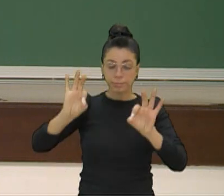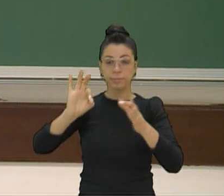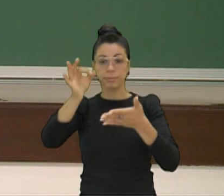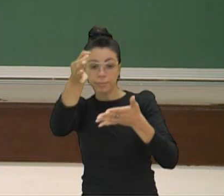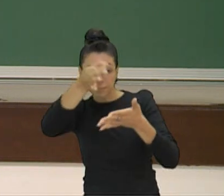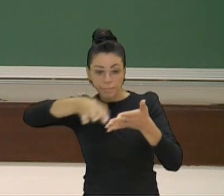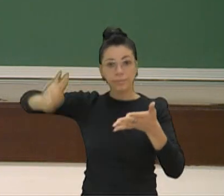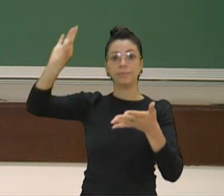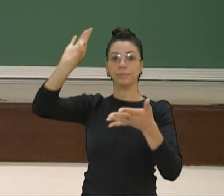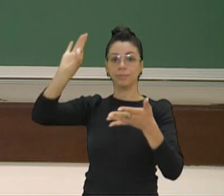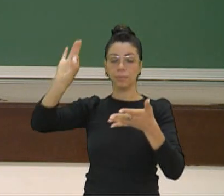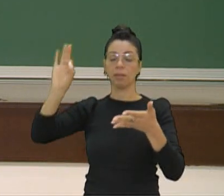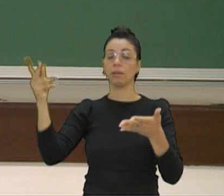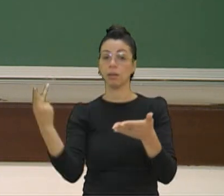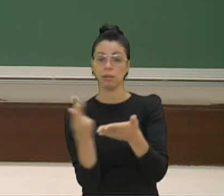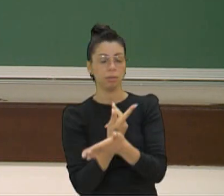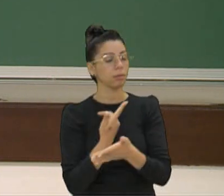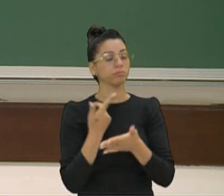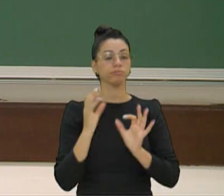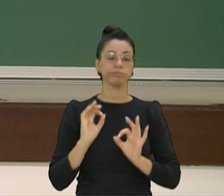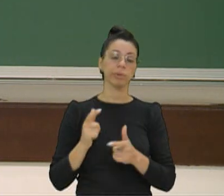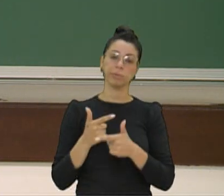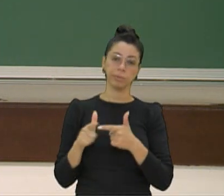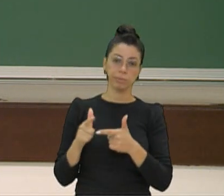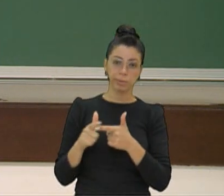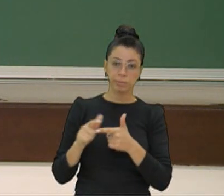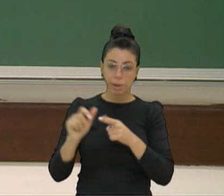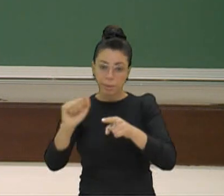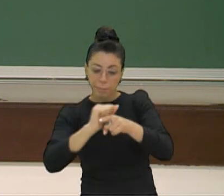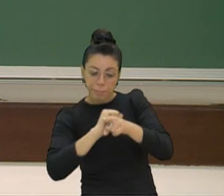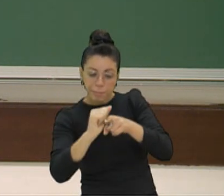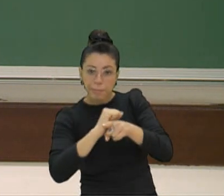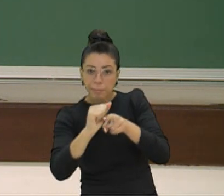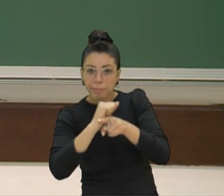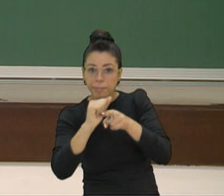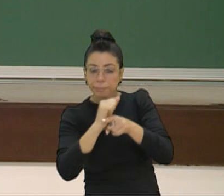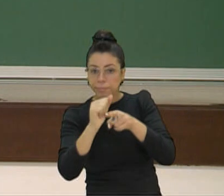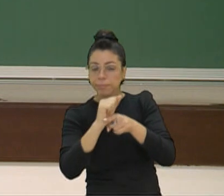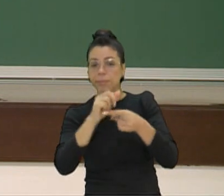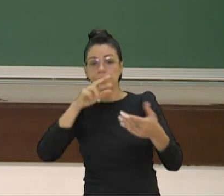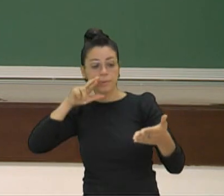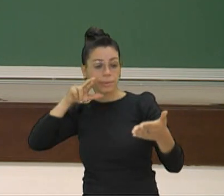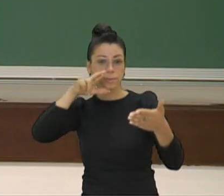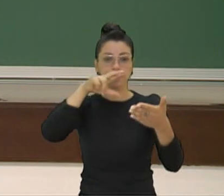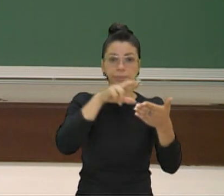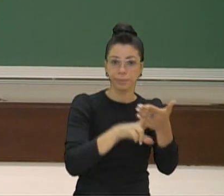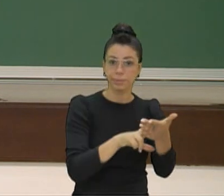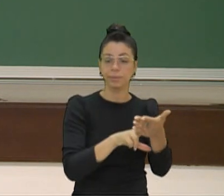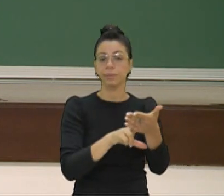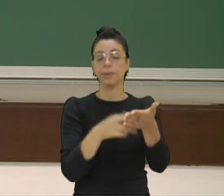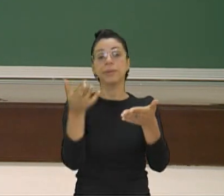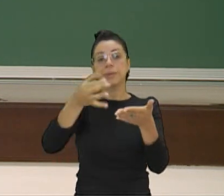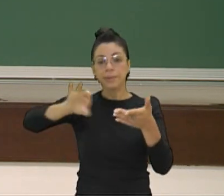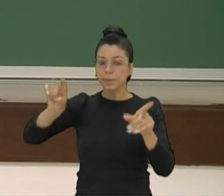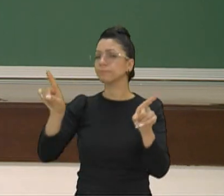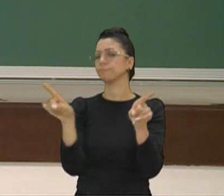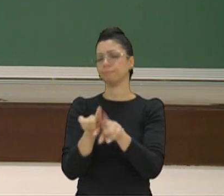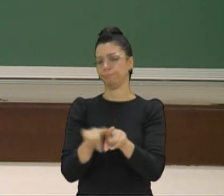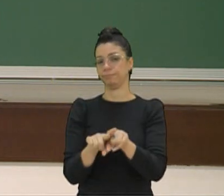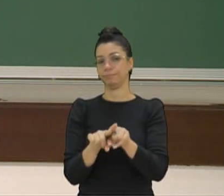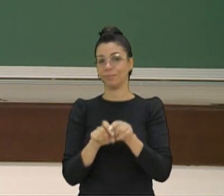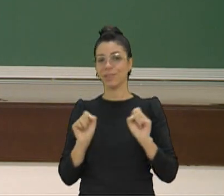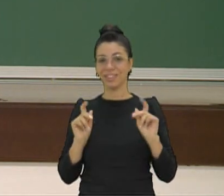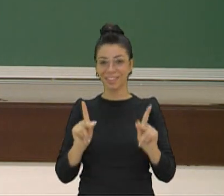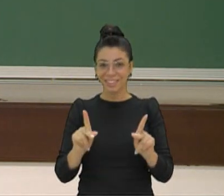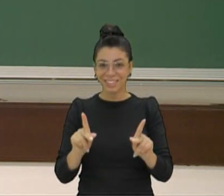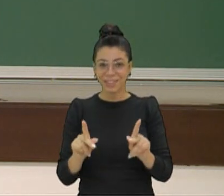Marca o certo. Errou? Não tem problema, não fica triste. Passa a borracha, reescreve e põe o certo também. Tudo